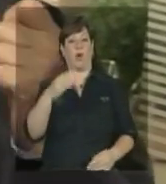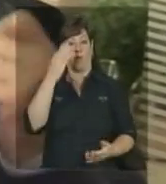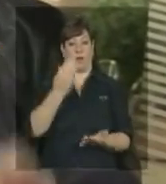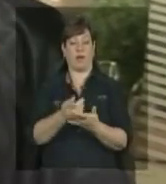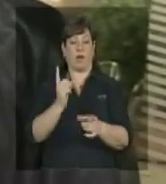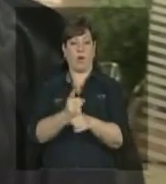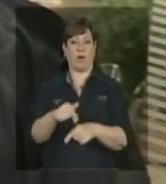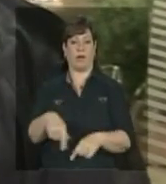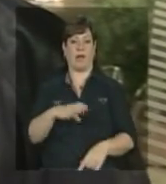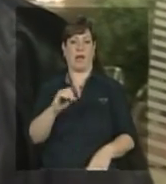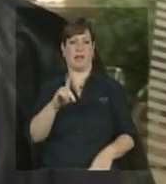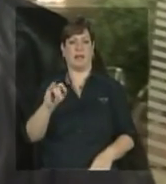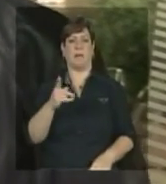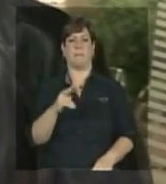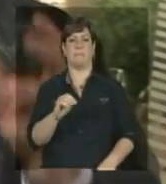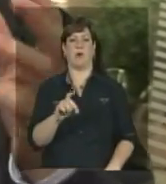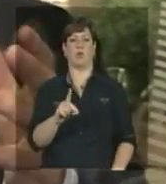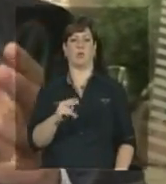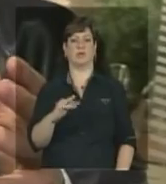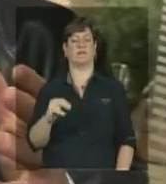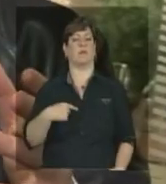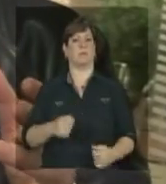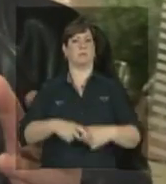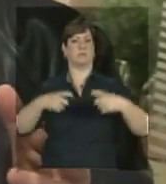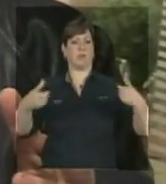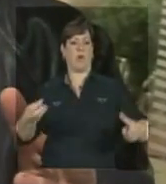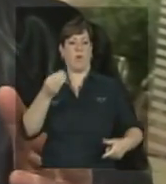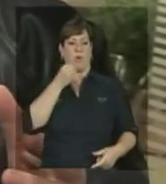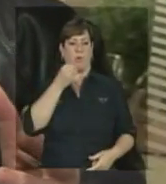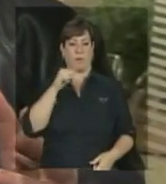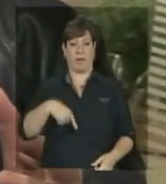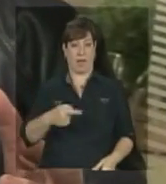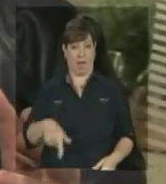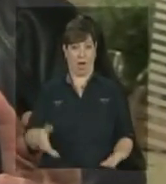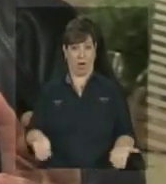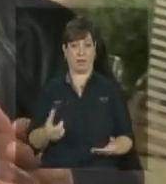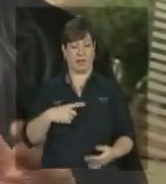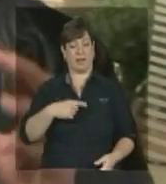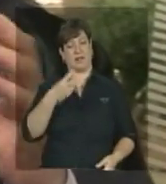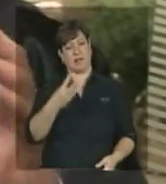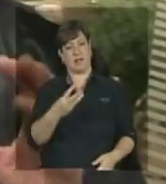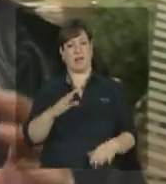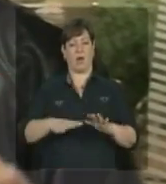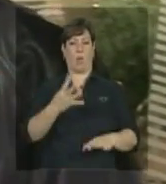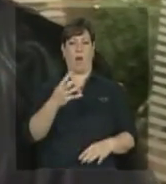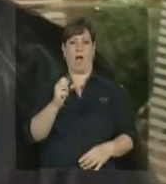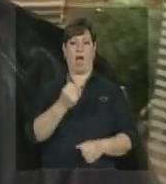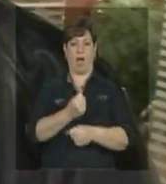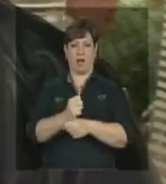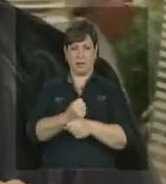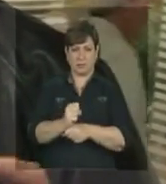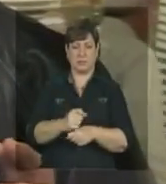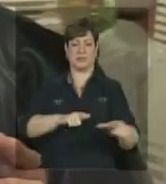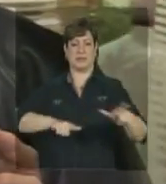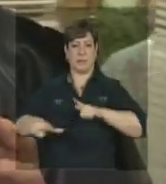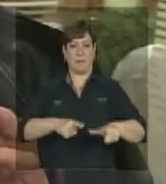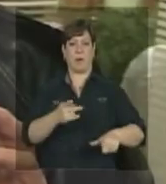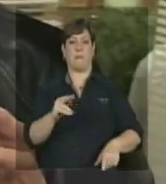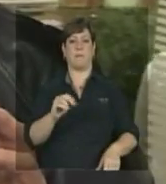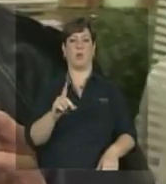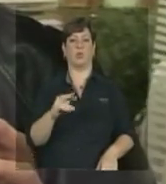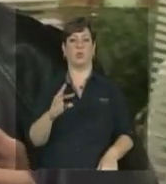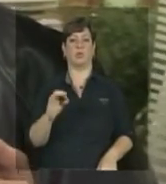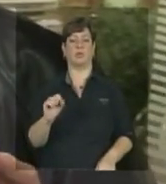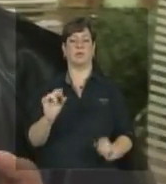produtiva como uma enorme oportunidade. Agora mesmo nós estamos há alguns anos, já 3, 4 anos, trabalhando na cadeia de produtos